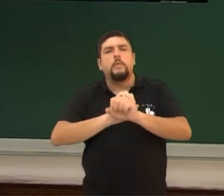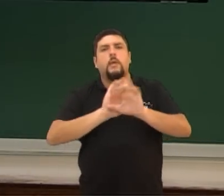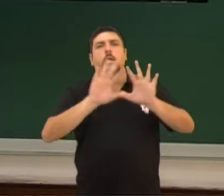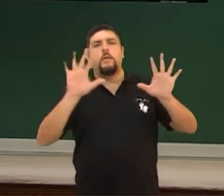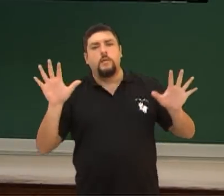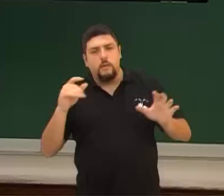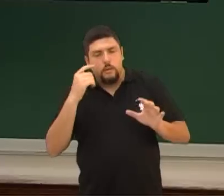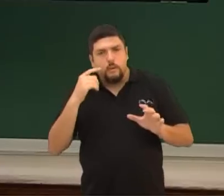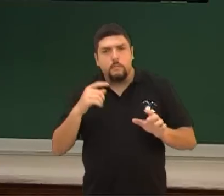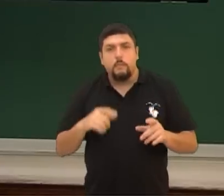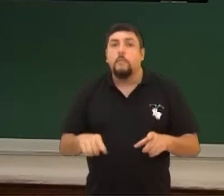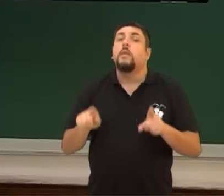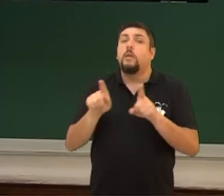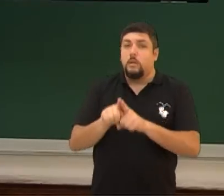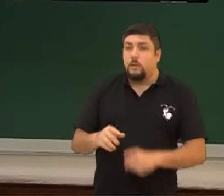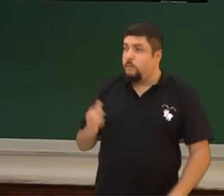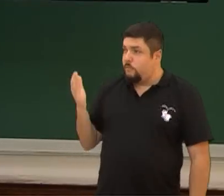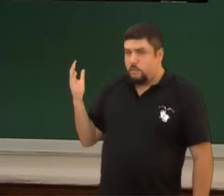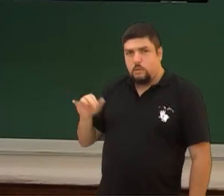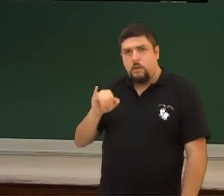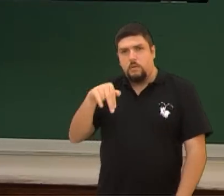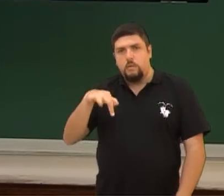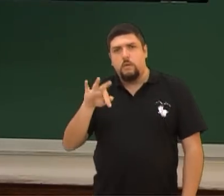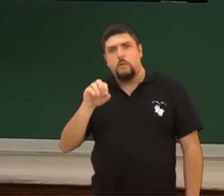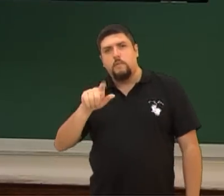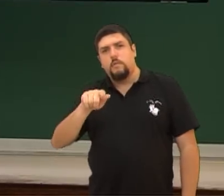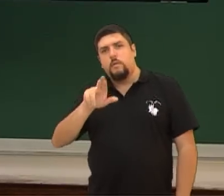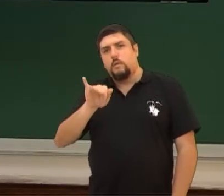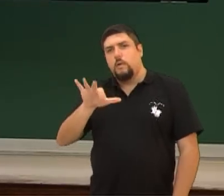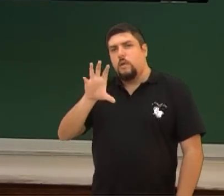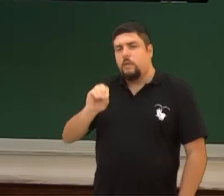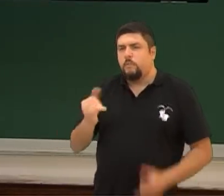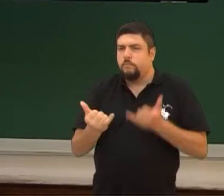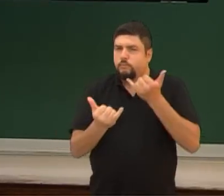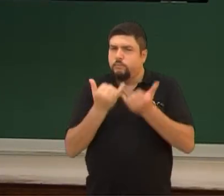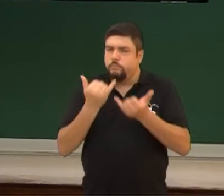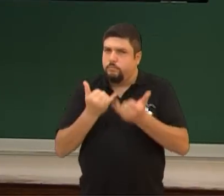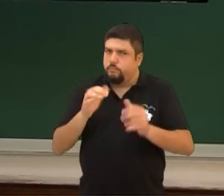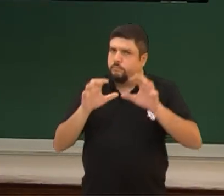os infográficos também acontece algo bem parecido. Tranquilo?